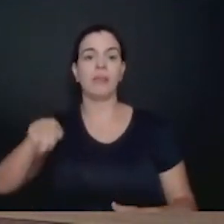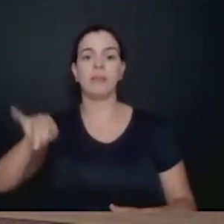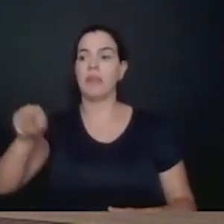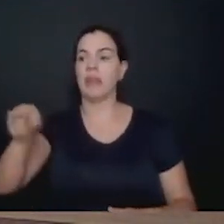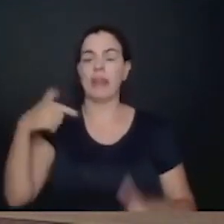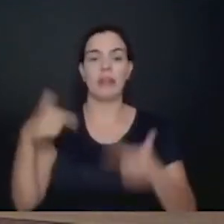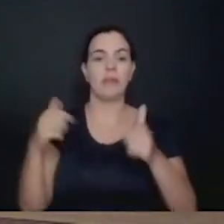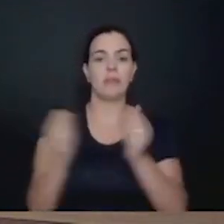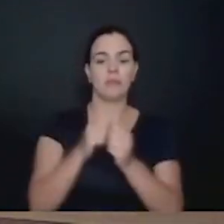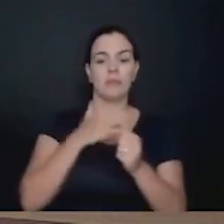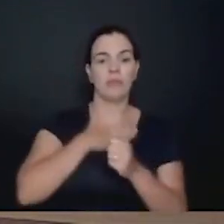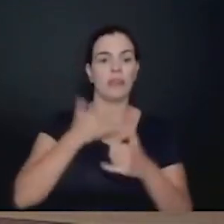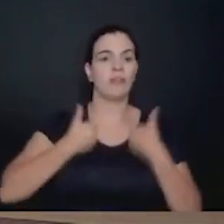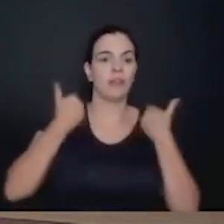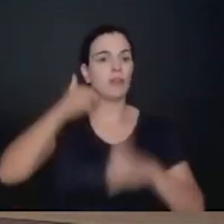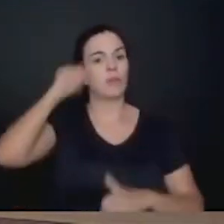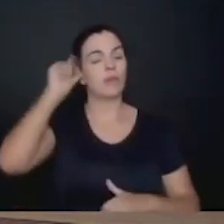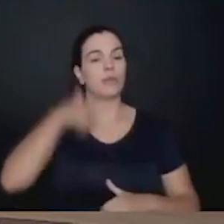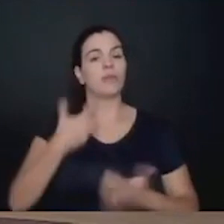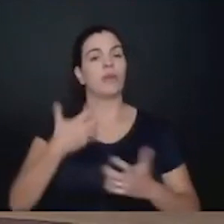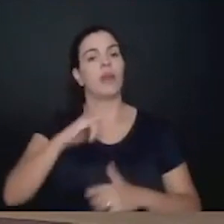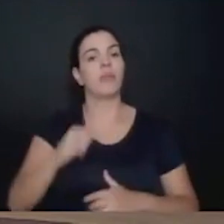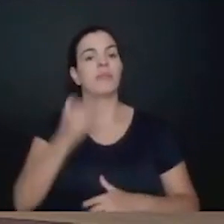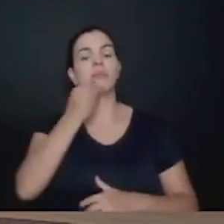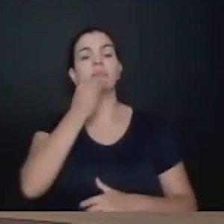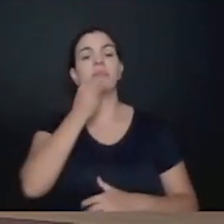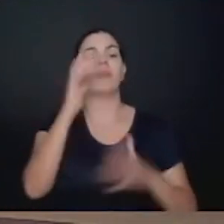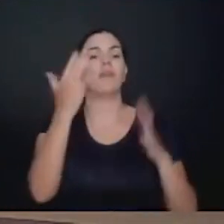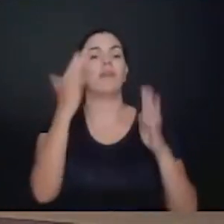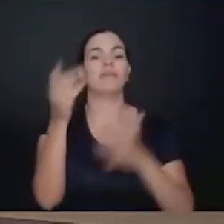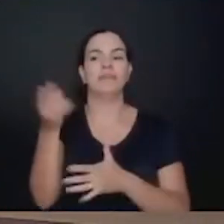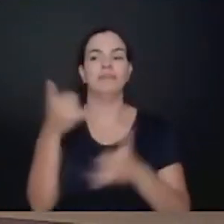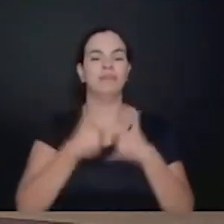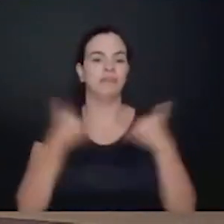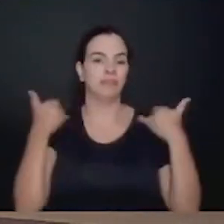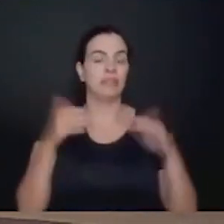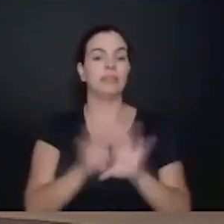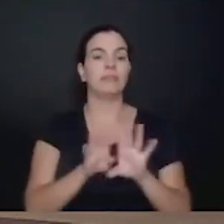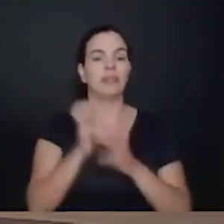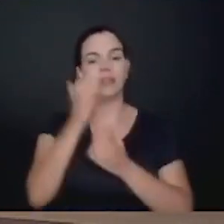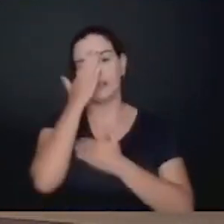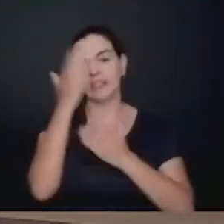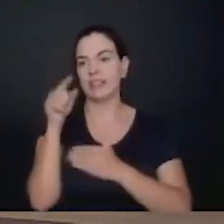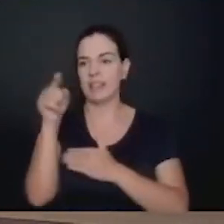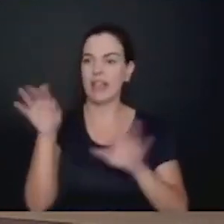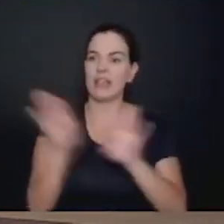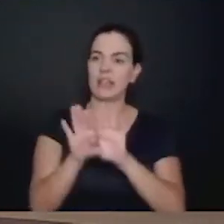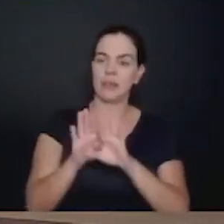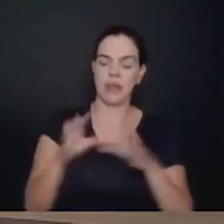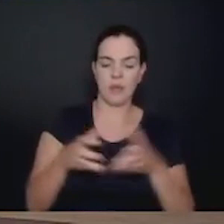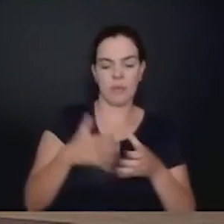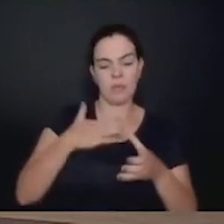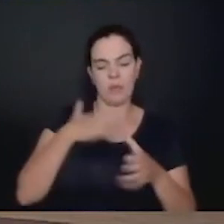meu gabinete, aproveitar a oportunidade para parabenizá-la pelo seu aniversário, agradecer a ela e a toda a minha equipe pelo trabalho e